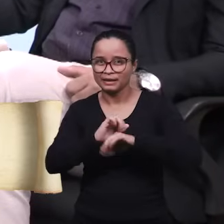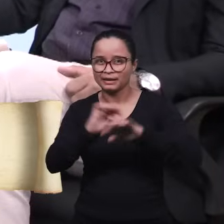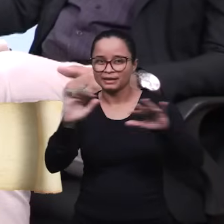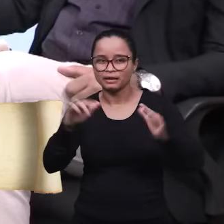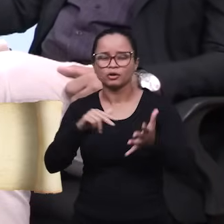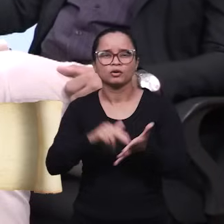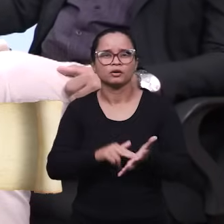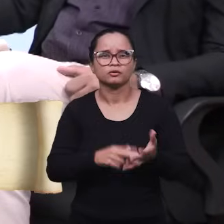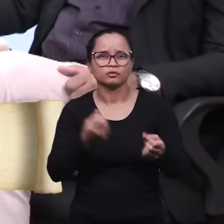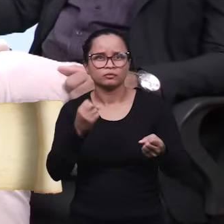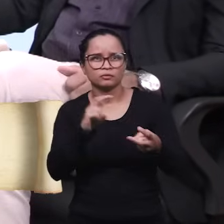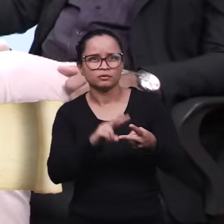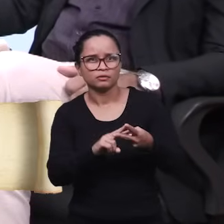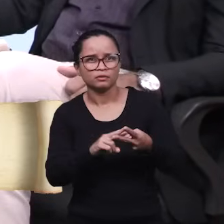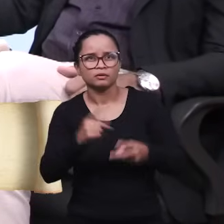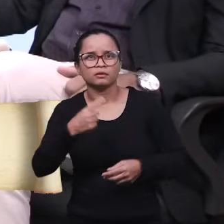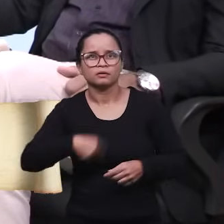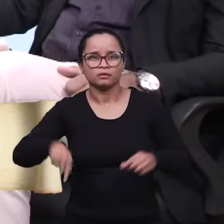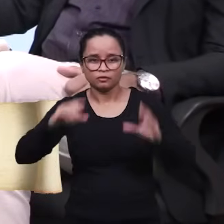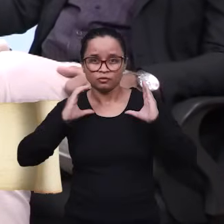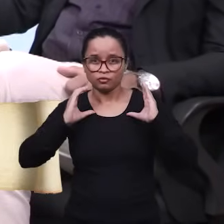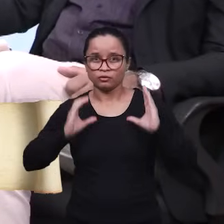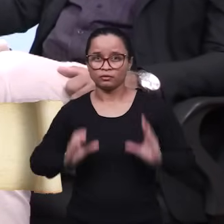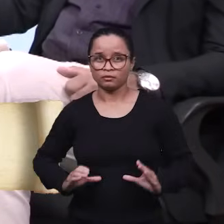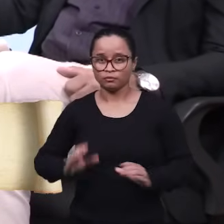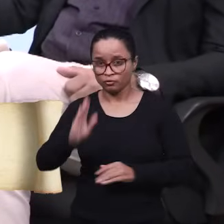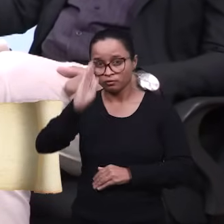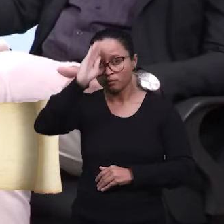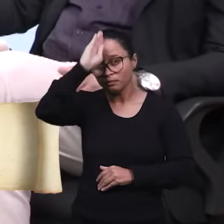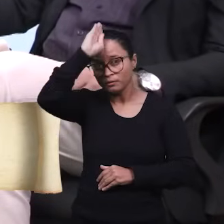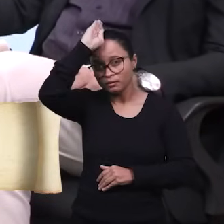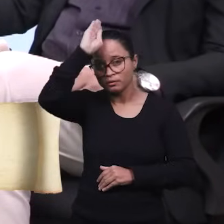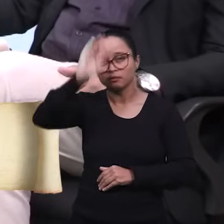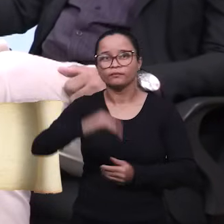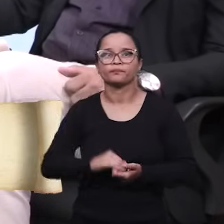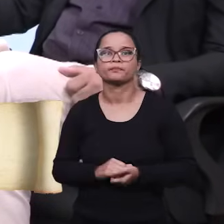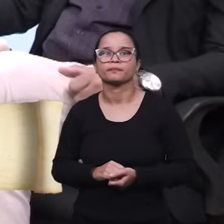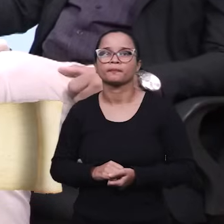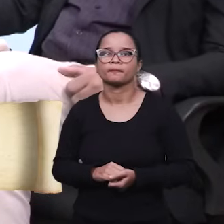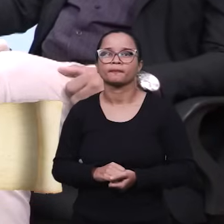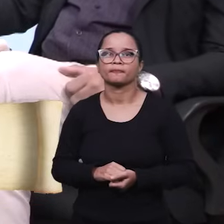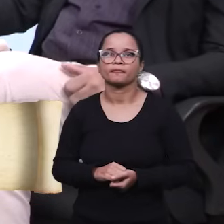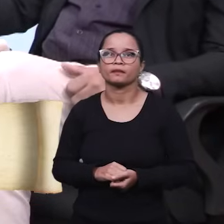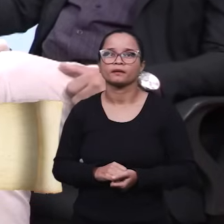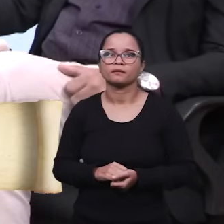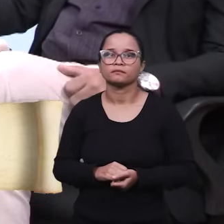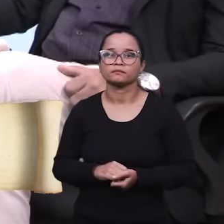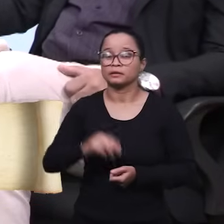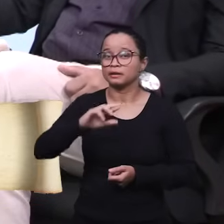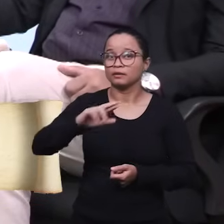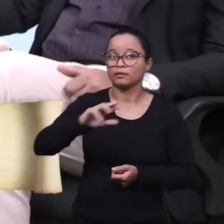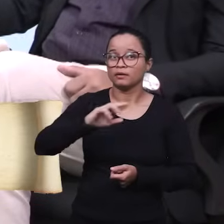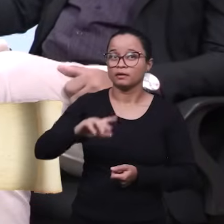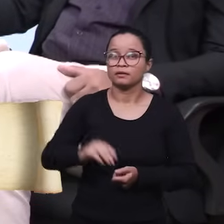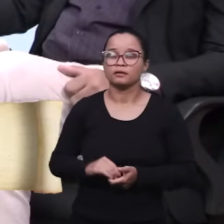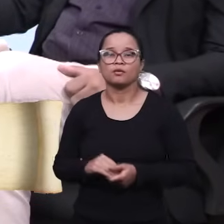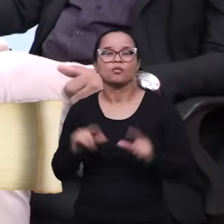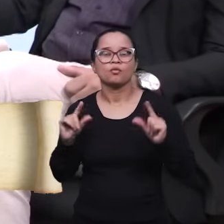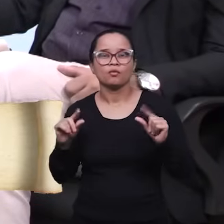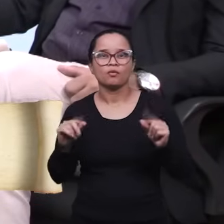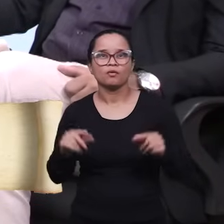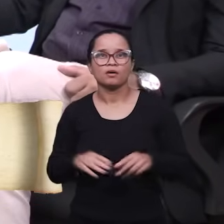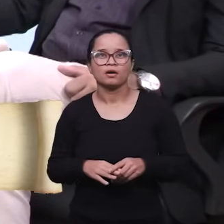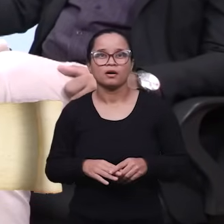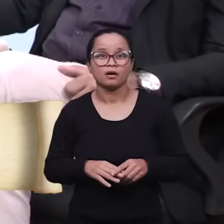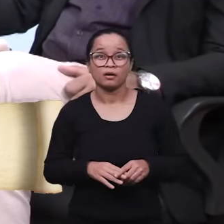nos prenderam e nós somos cidadãos romanos. Não é permitido que seja feito alguém com